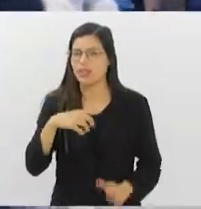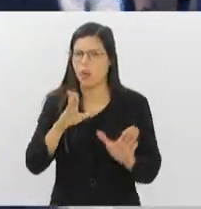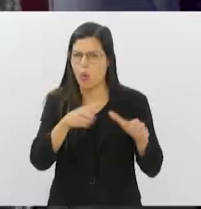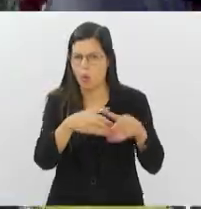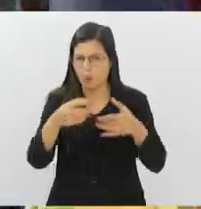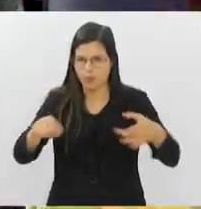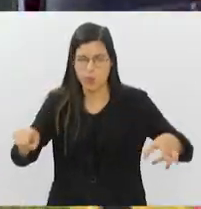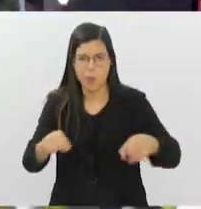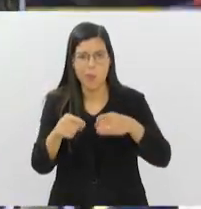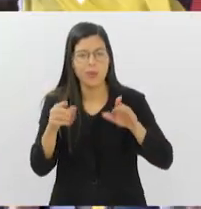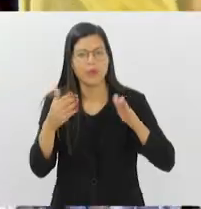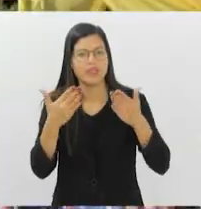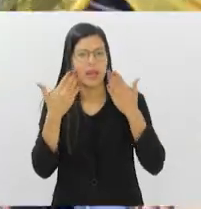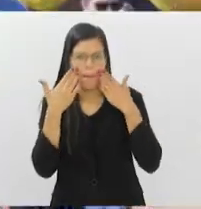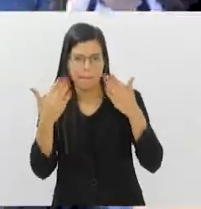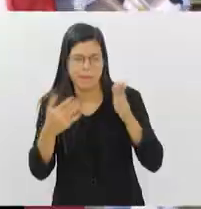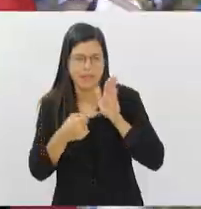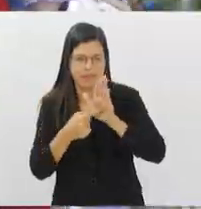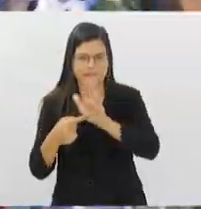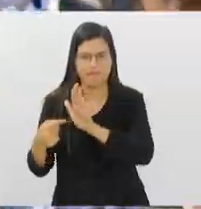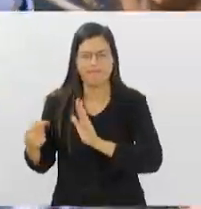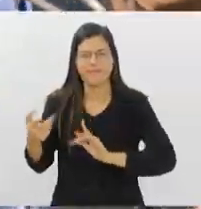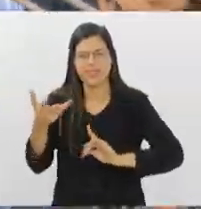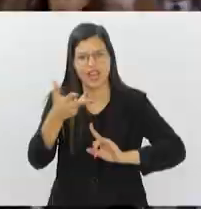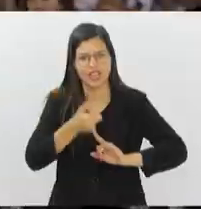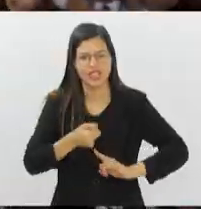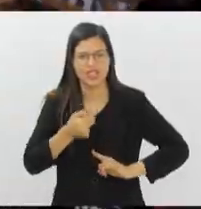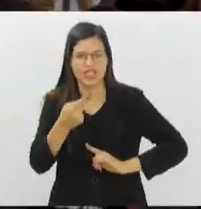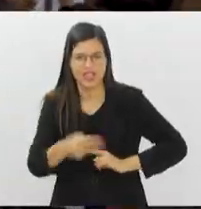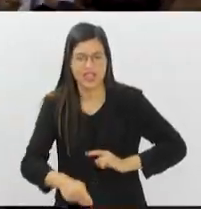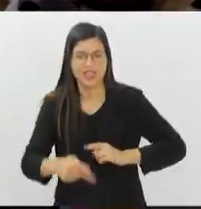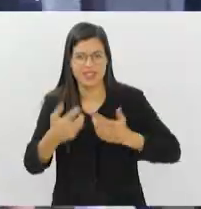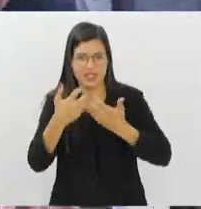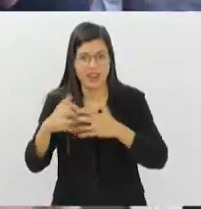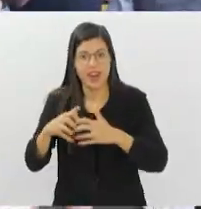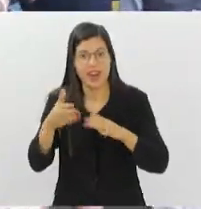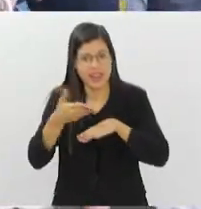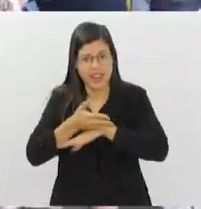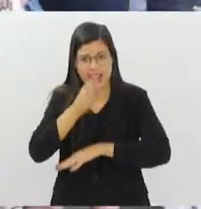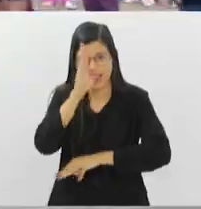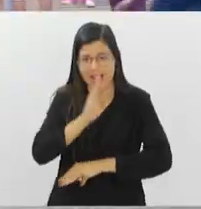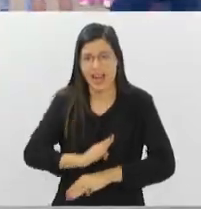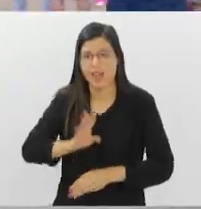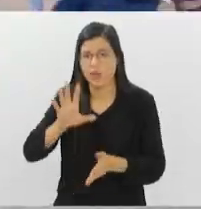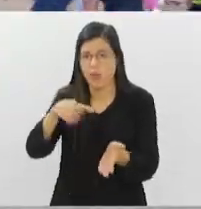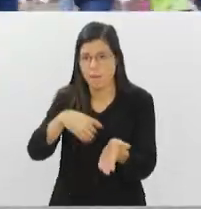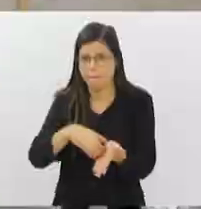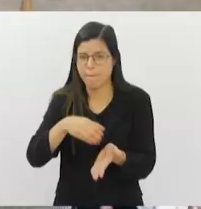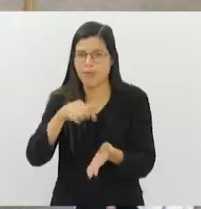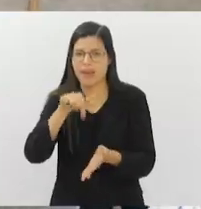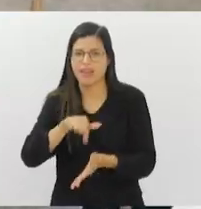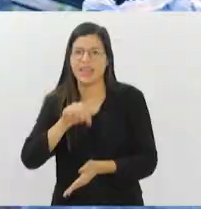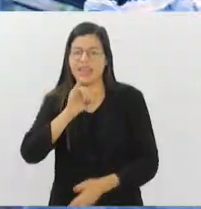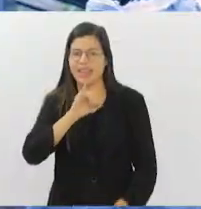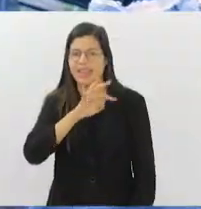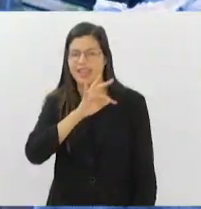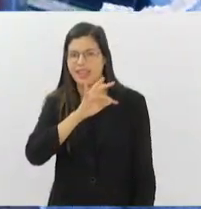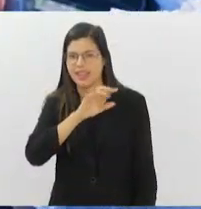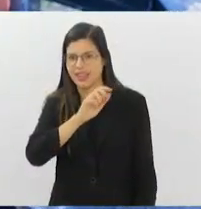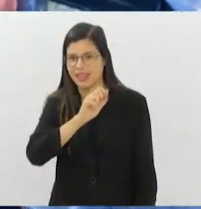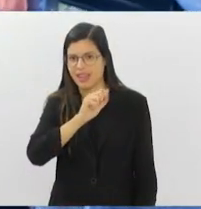apresentações de artistas locais tudo com entrada franca no parque municipal Prefeito Paulo rates em Itaipava no